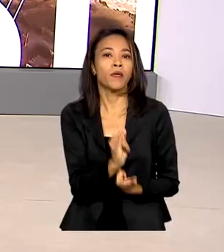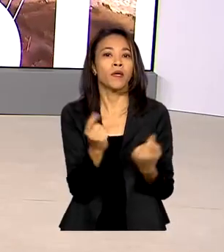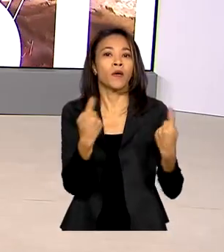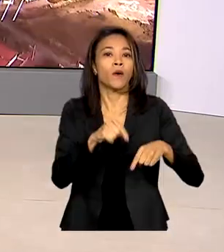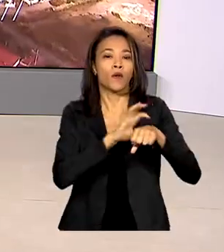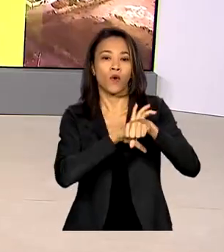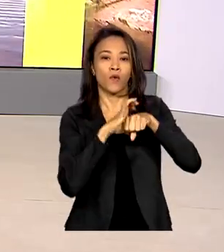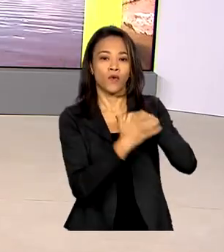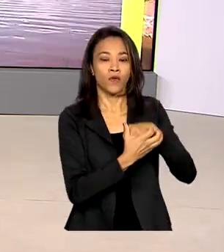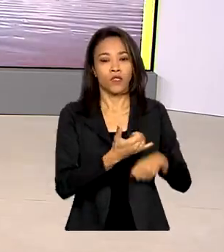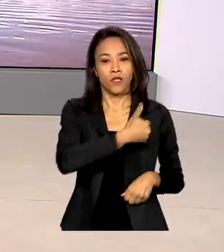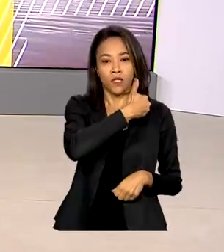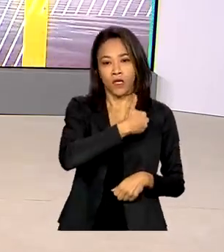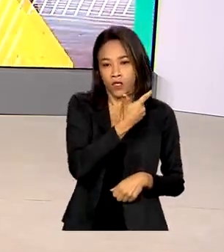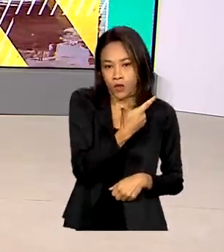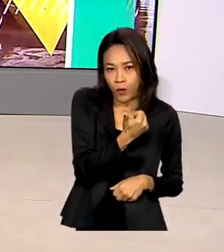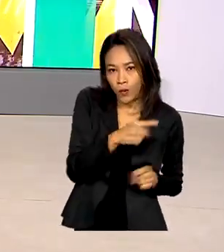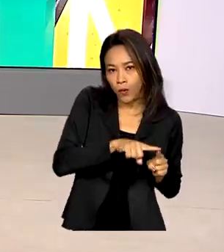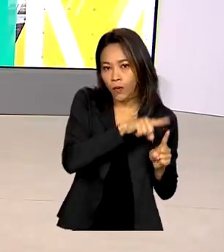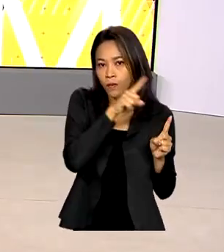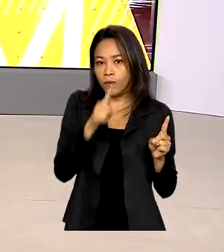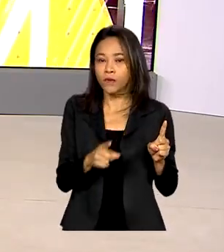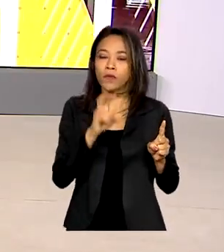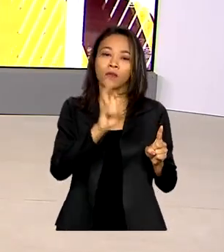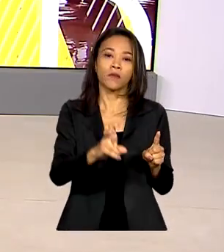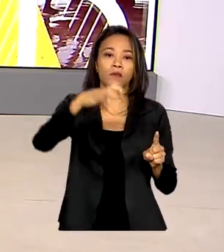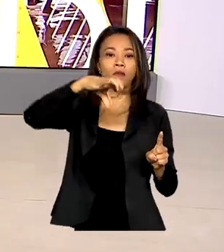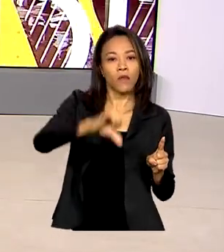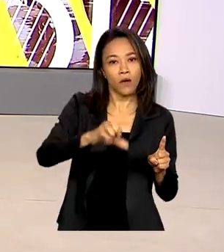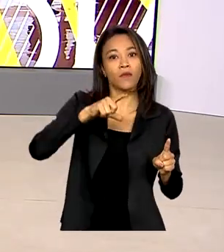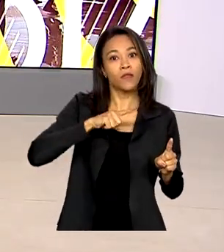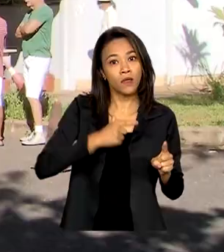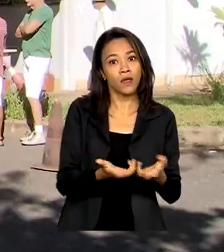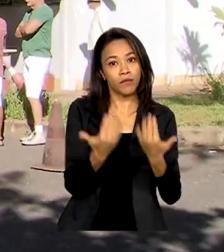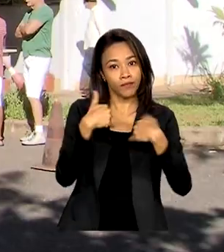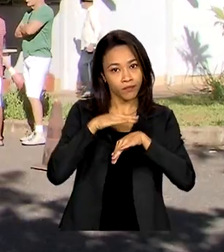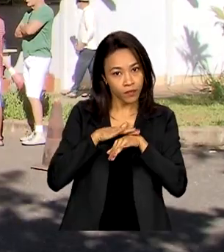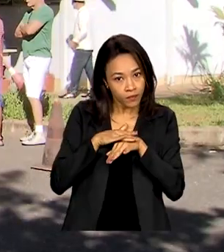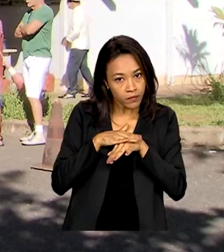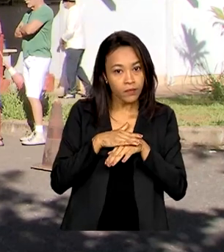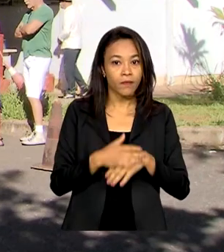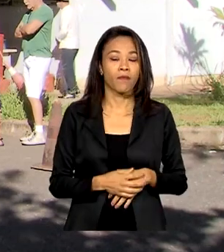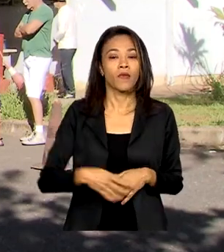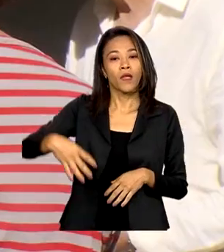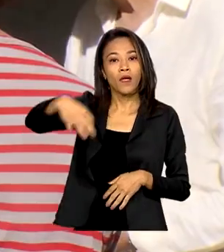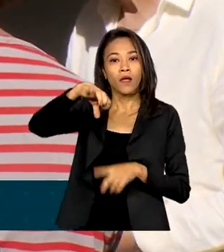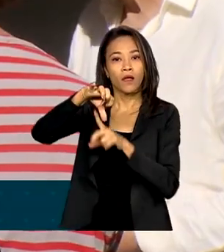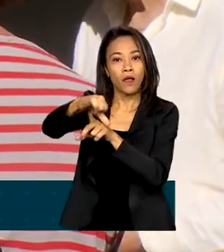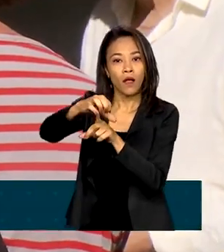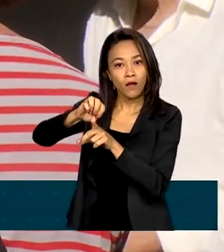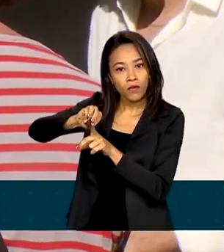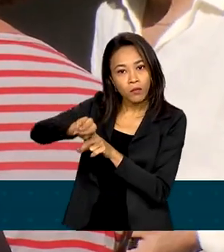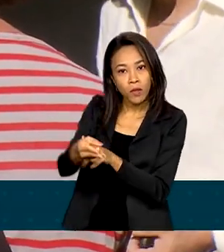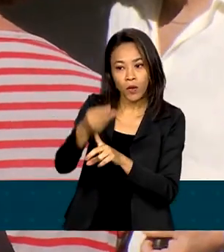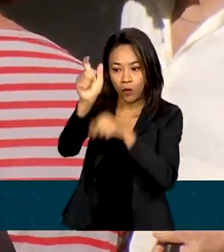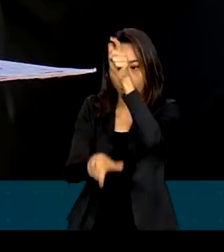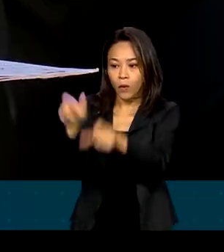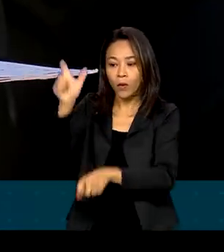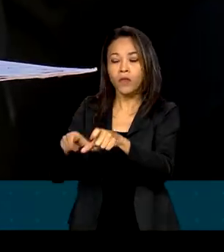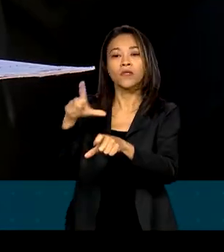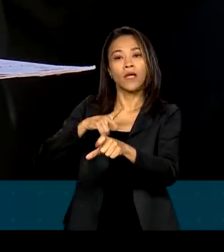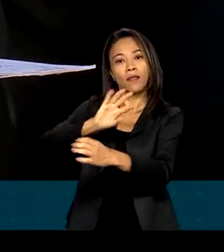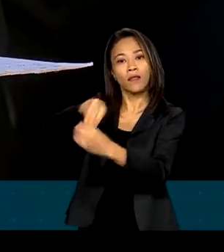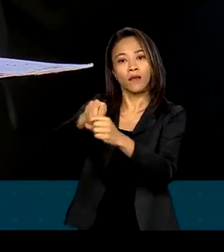para pessoas entre 12 e 59 anos com comorbidades. Cerca de 9 milhões de pessoas fazem parte desse